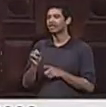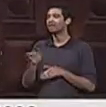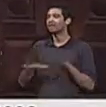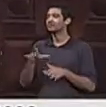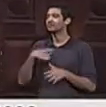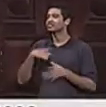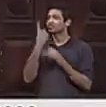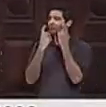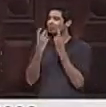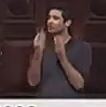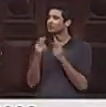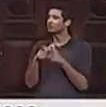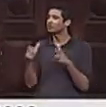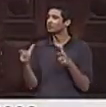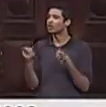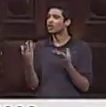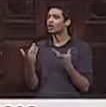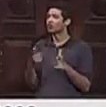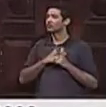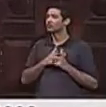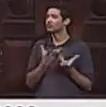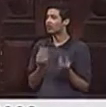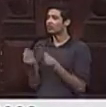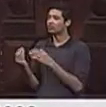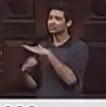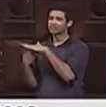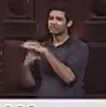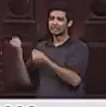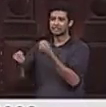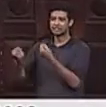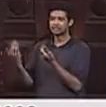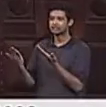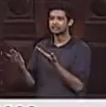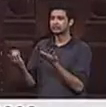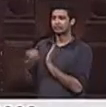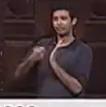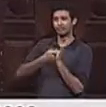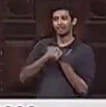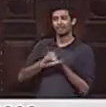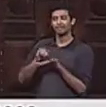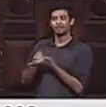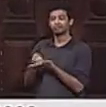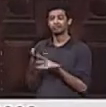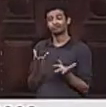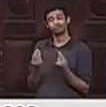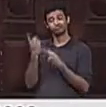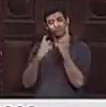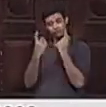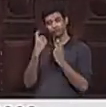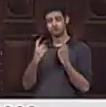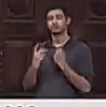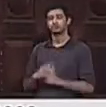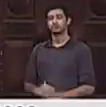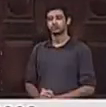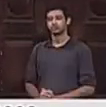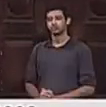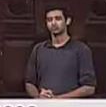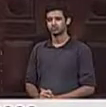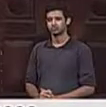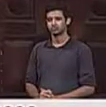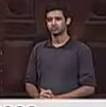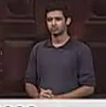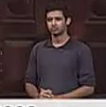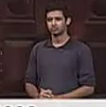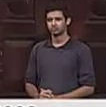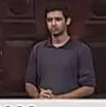grande em acertar as dívidas com as concessionárias, com as empresas, e esse nível de preocupação, né, não se estabelece no